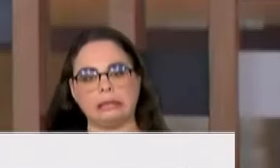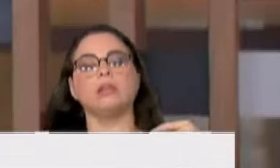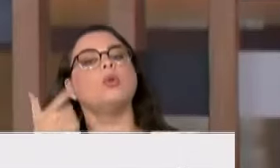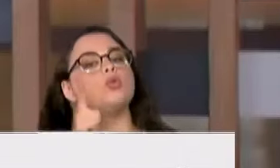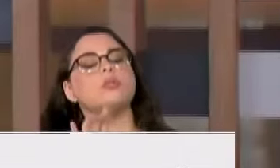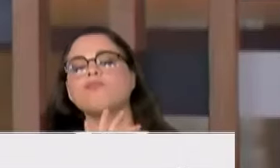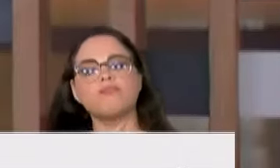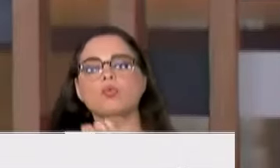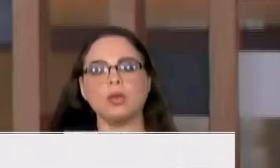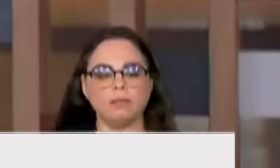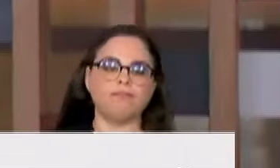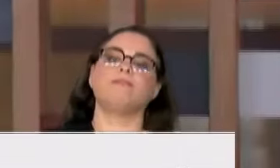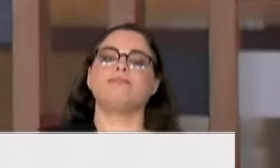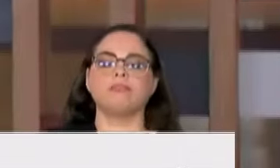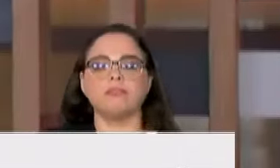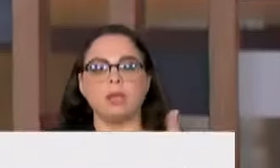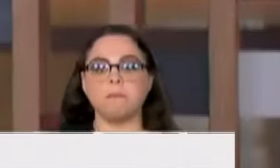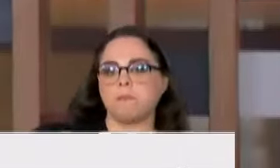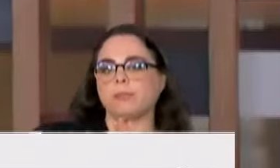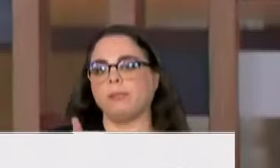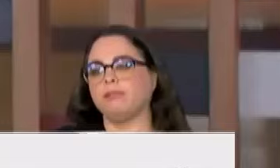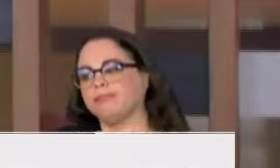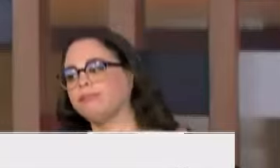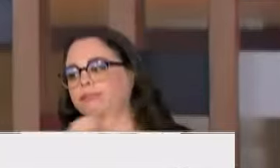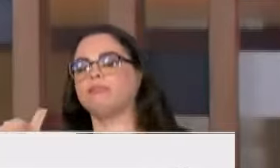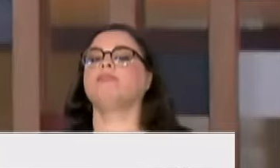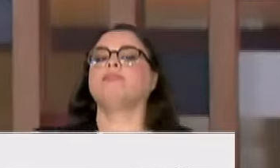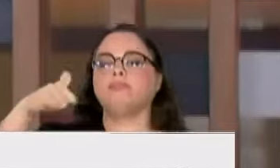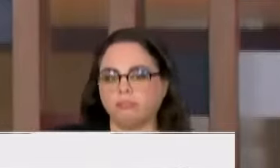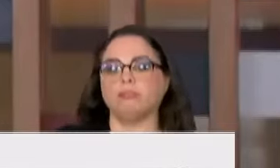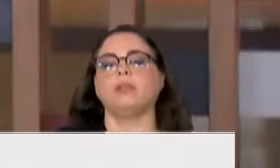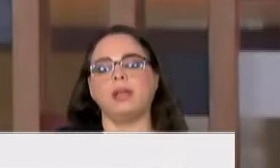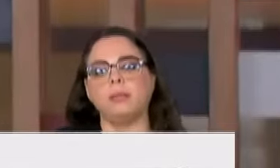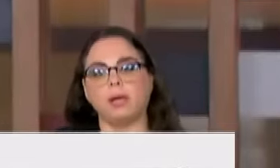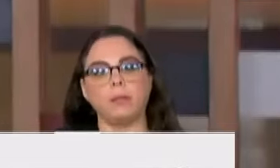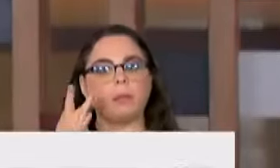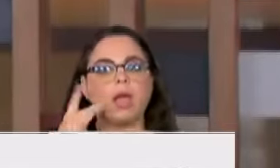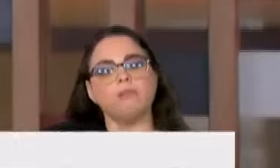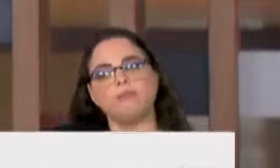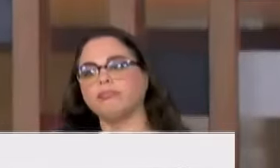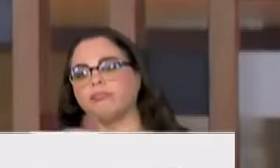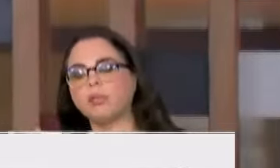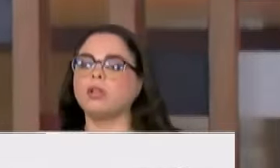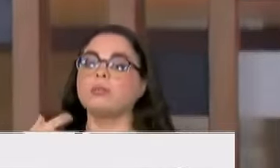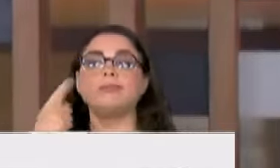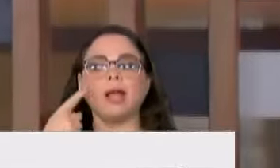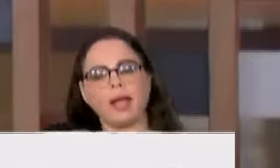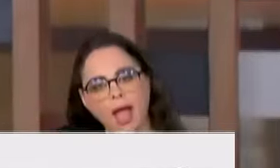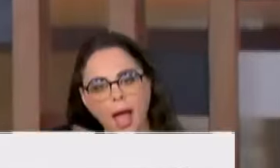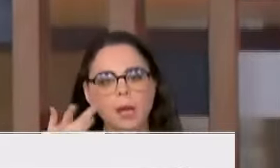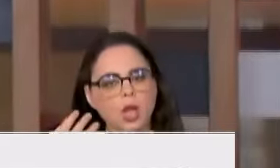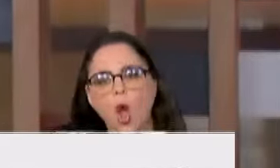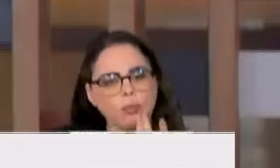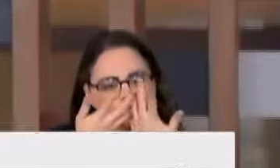nós executarmos o nosso primeiro voo, devemos ter o nosso primeiro pouso amanhã e a partir daí nós vamos ver como